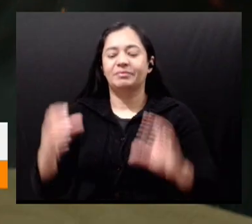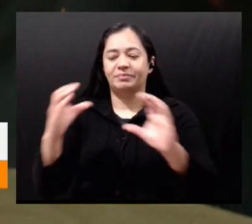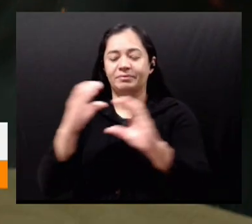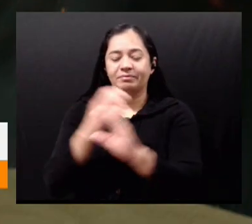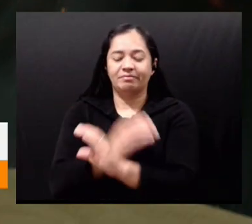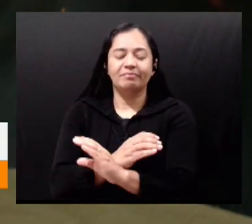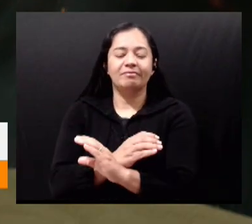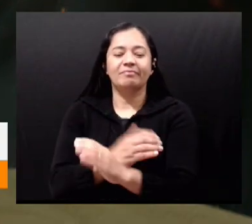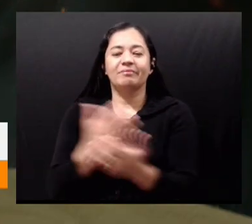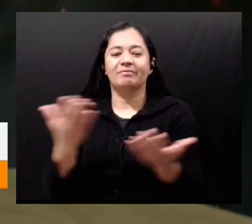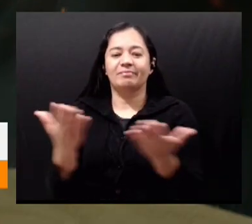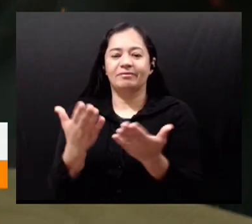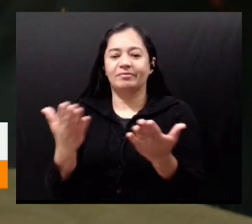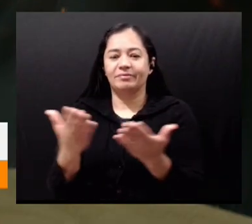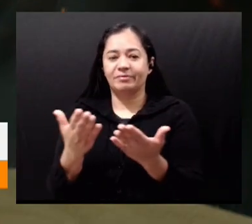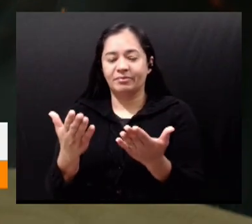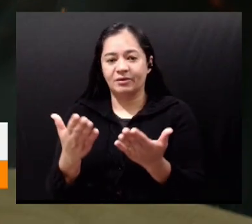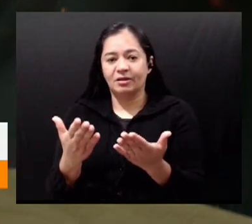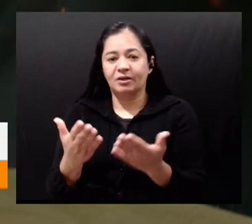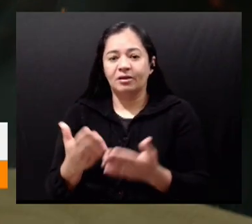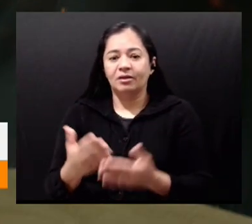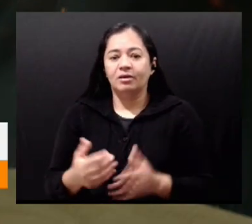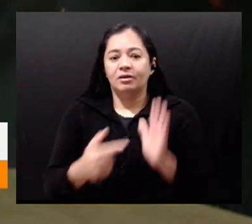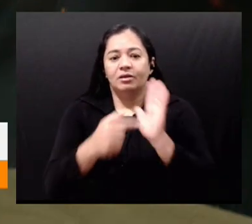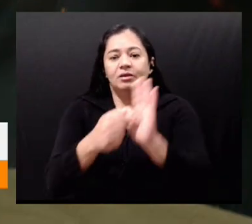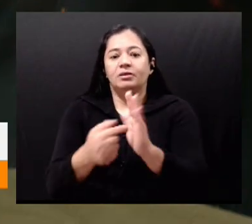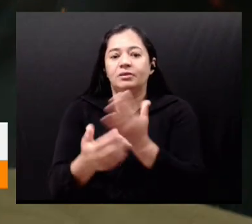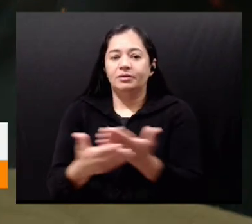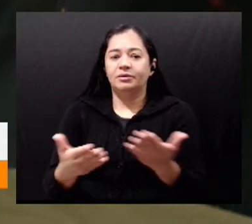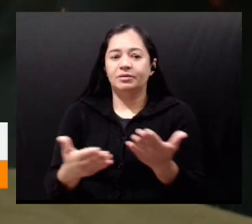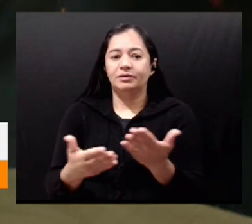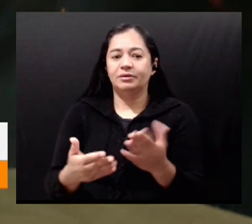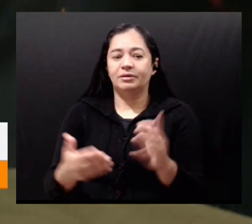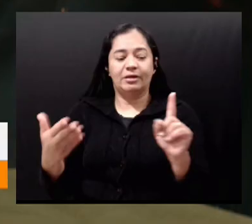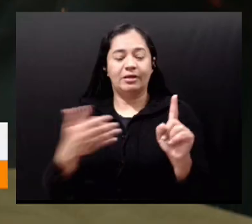Estúdio Câmara, apresento a vocês a Yara Lourenço,